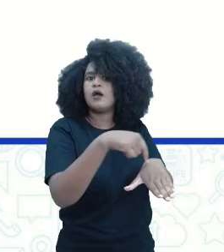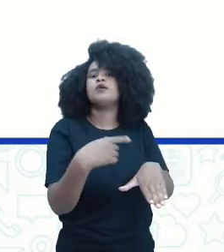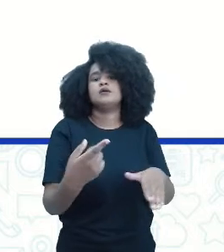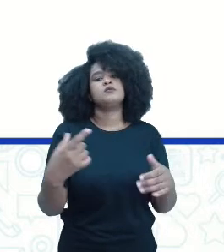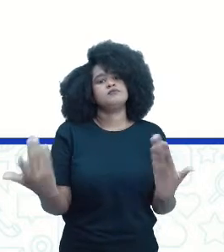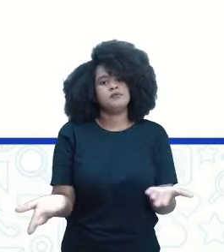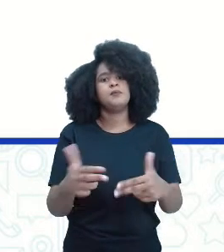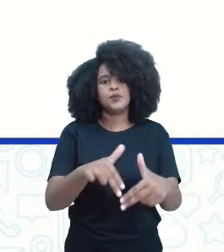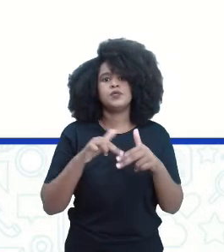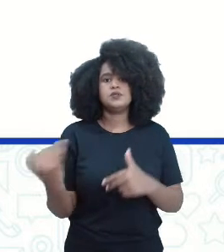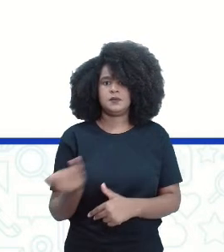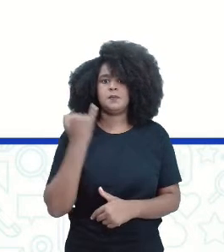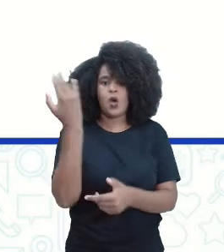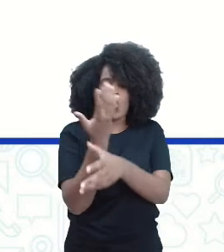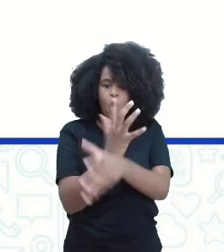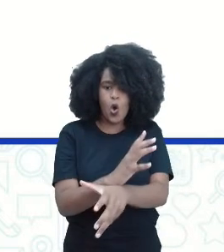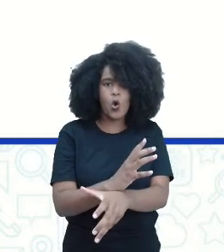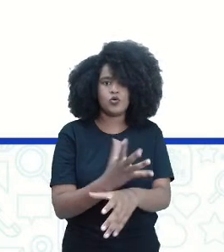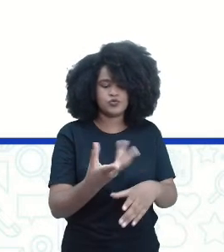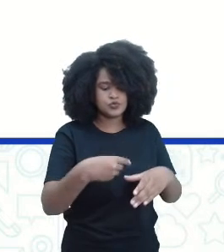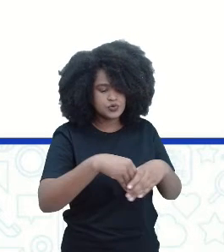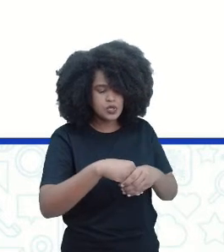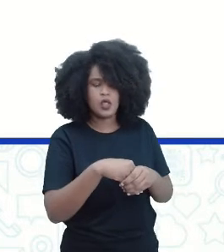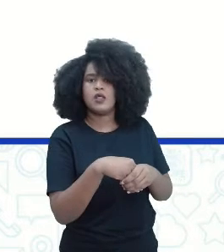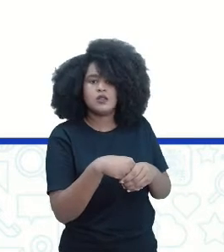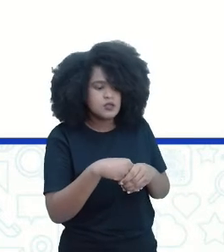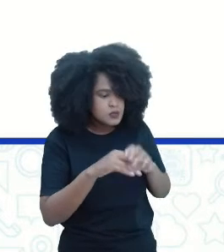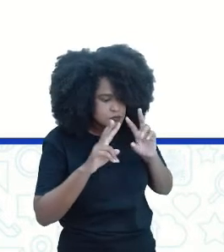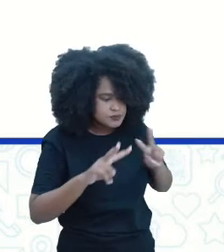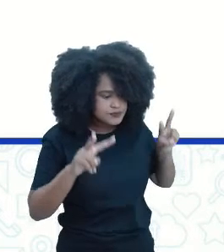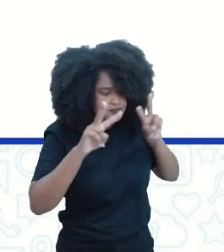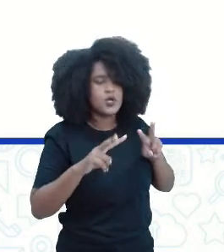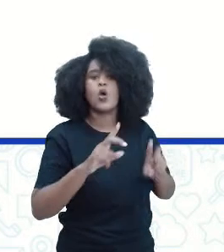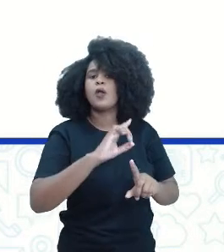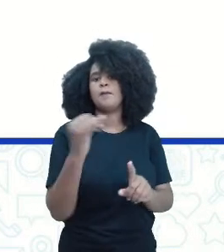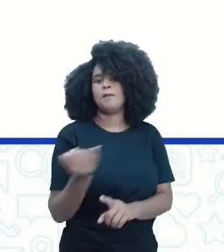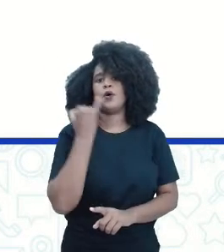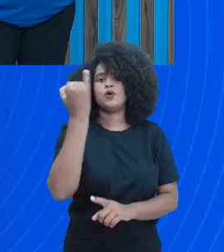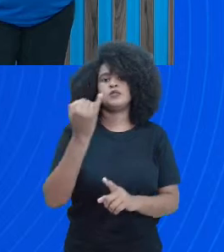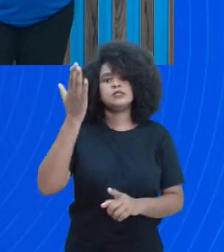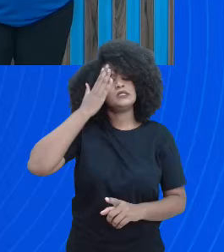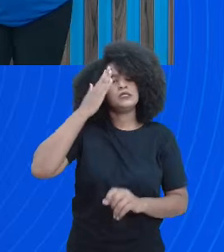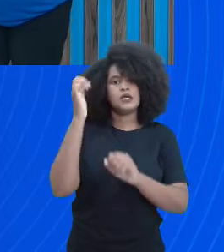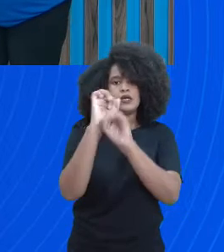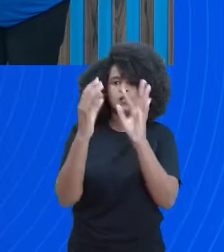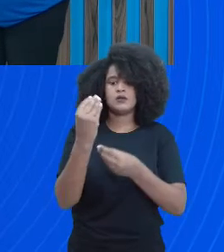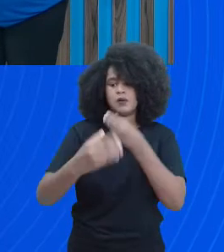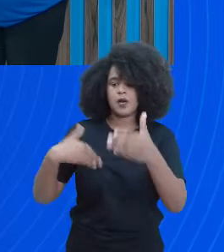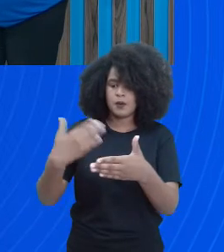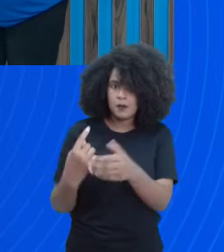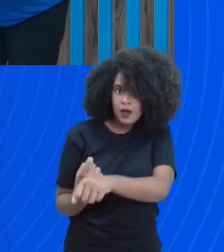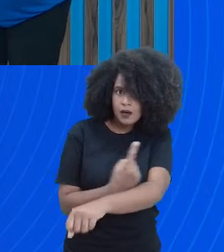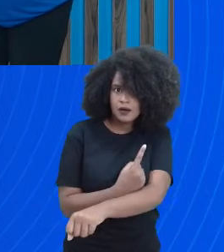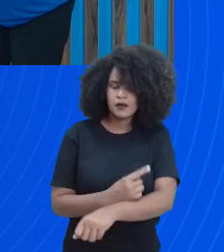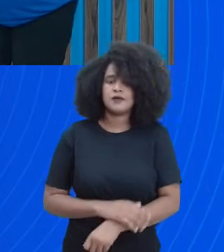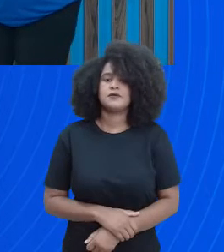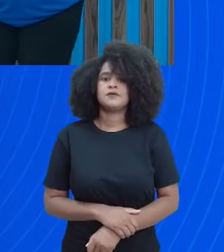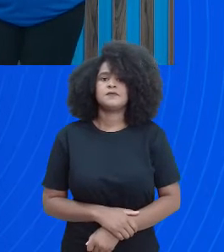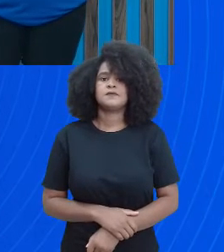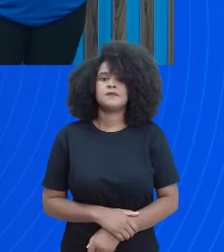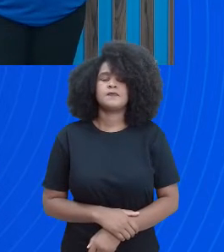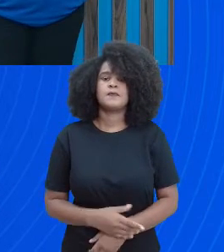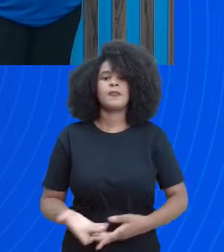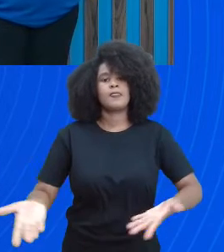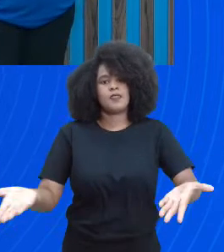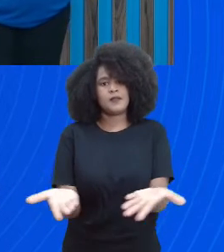super importantes para a gente marcar aí essa questão da evolução. Aí pronto,